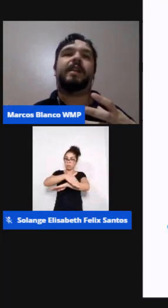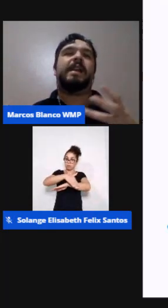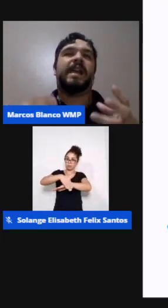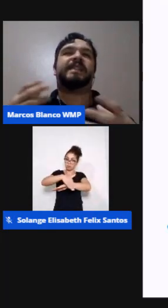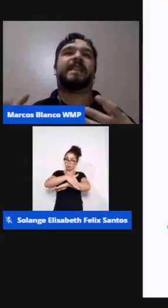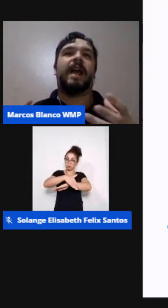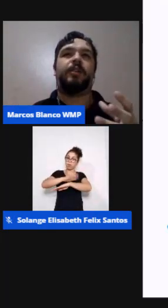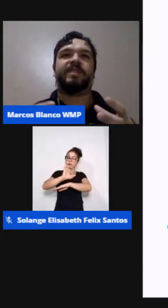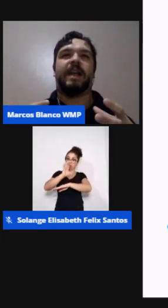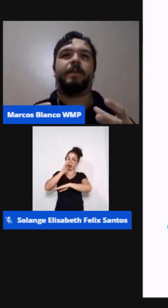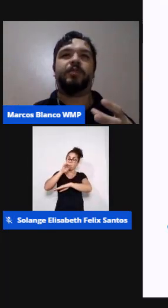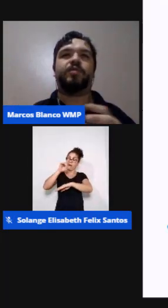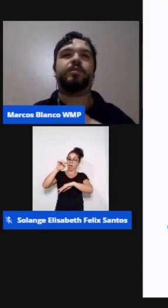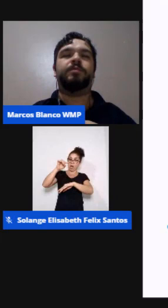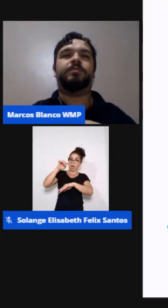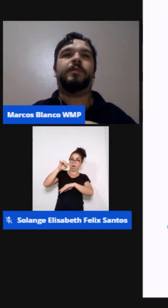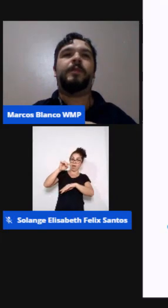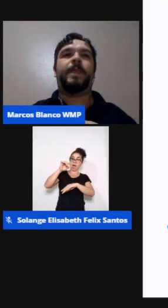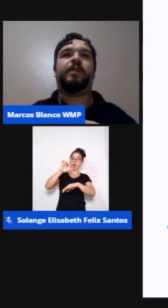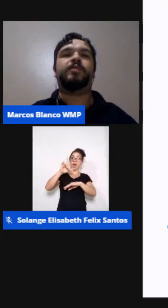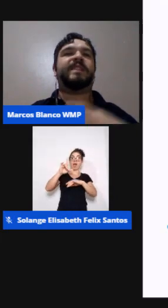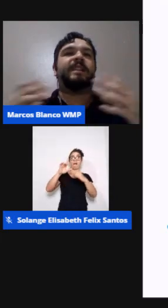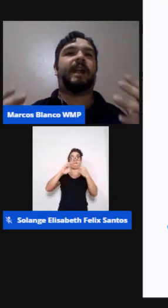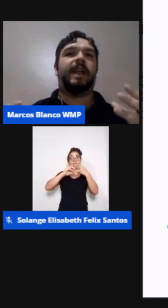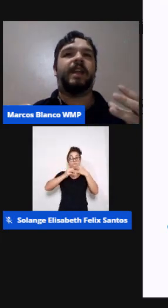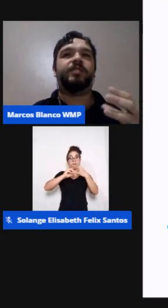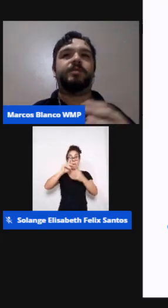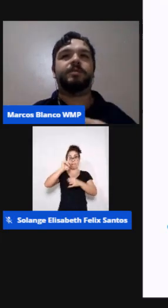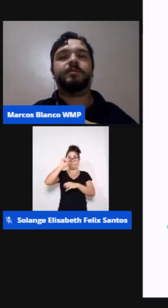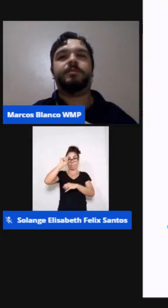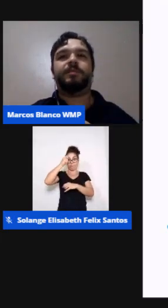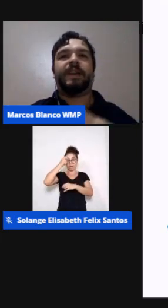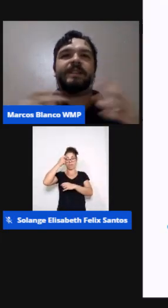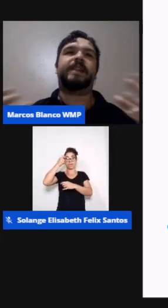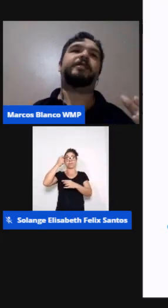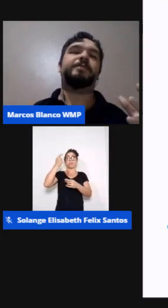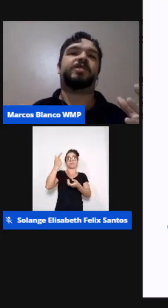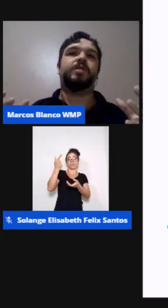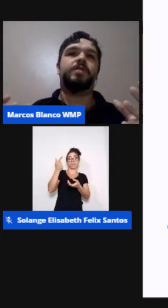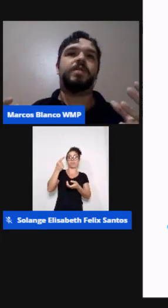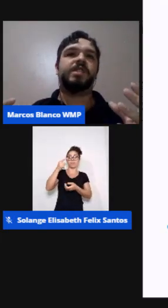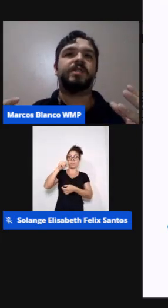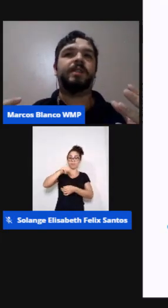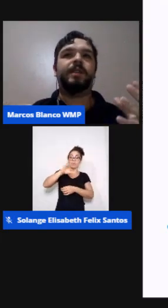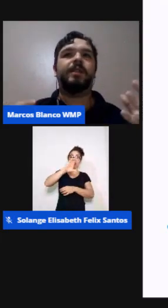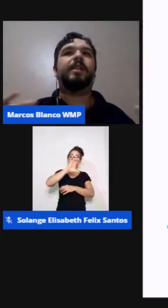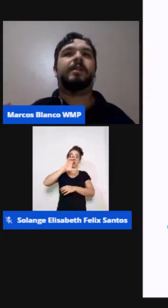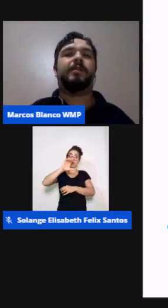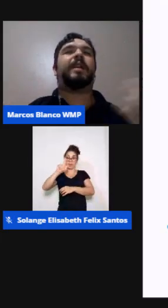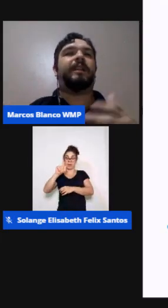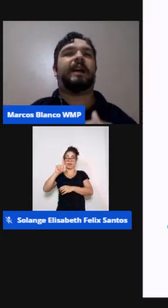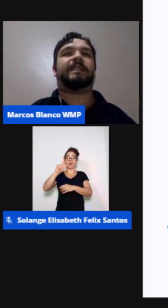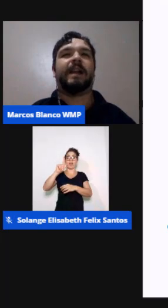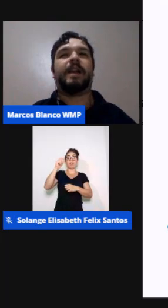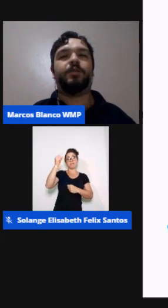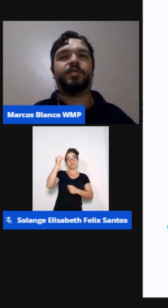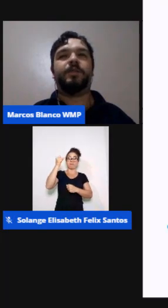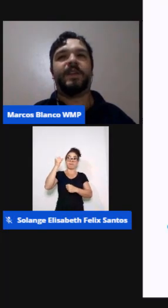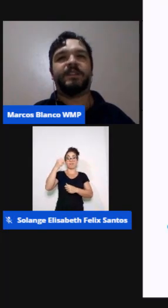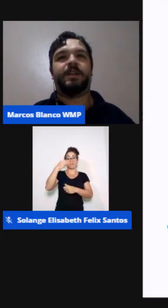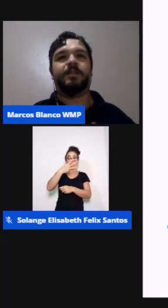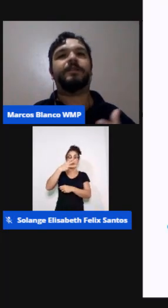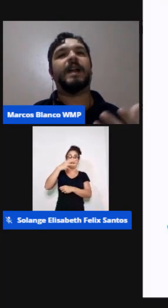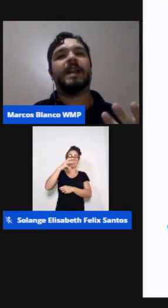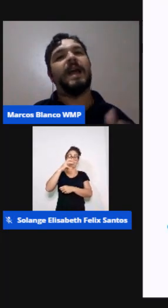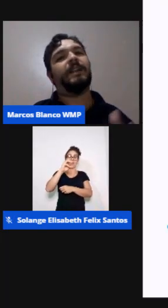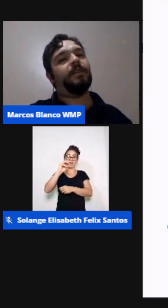Grande é aos sábados, com sertanejo, 300 pessoas, o cara vai catar